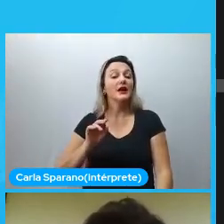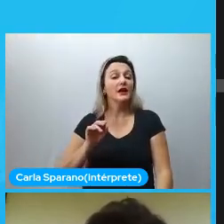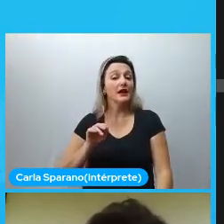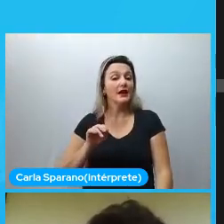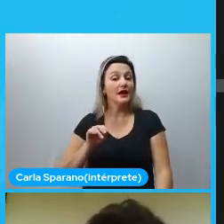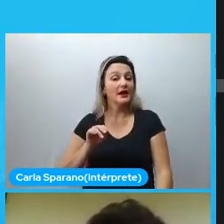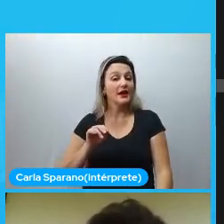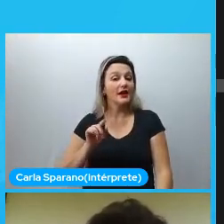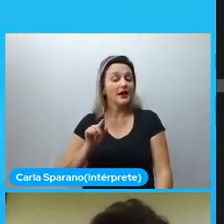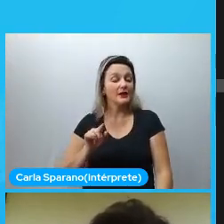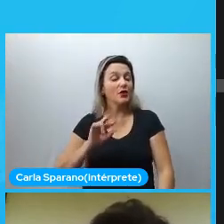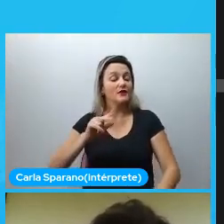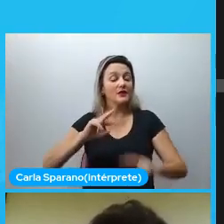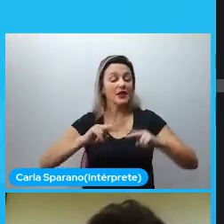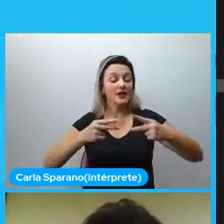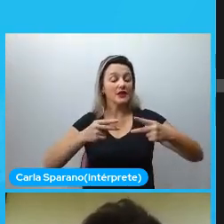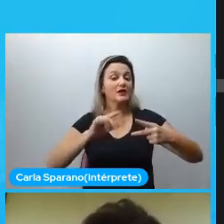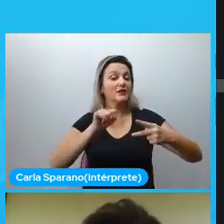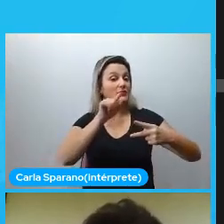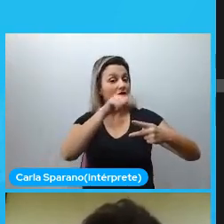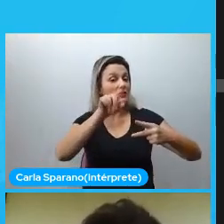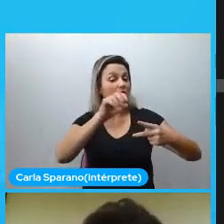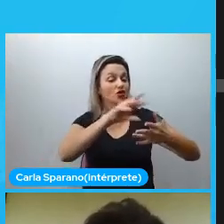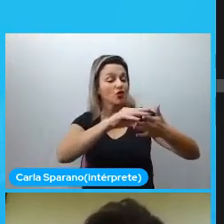bumbo, vou botar a nossa caixa.